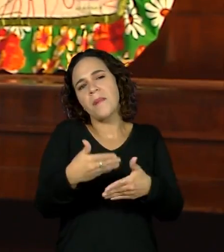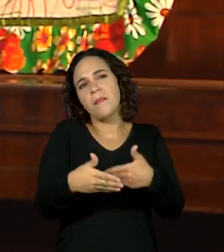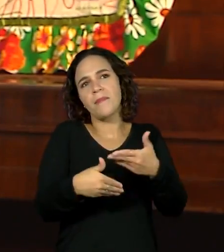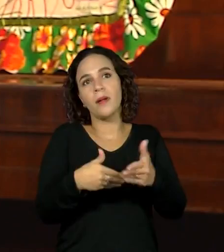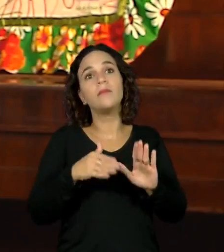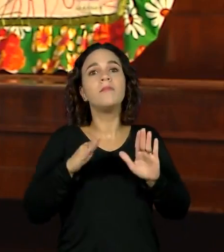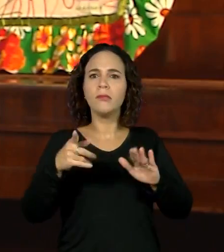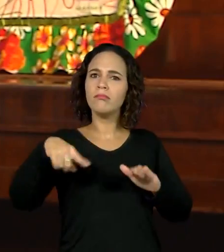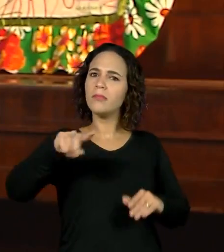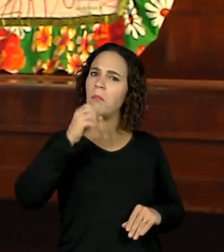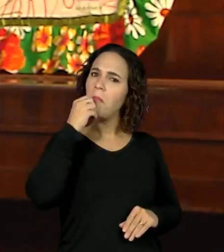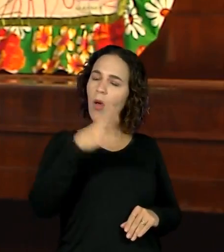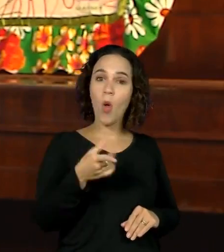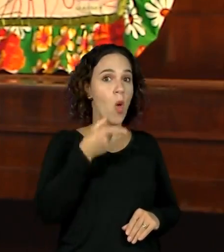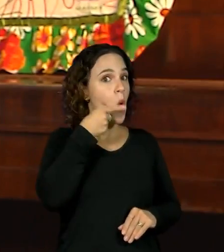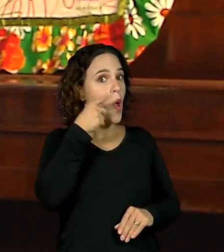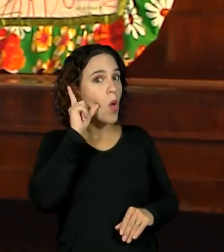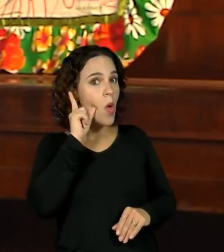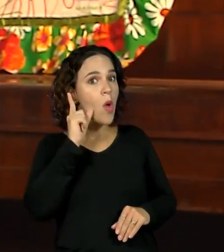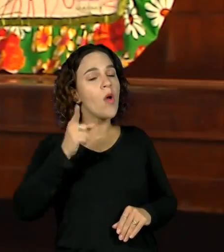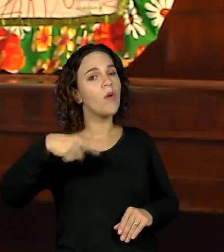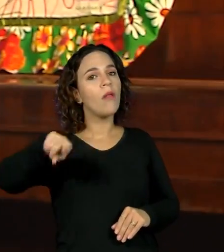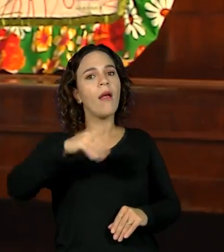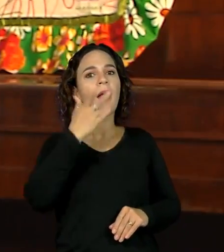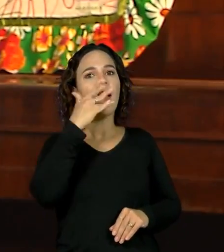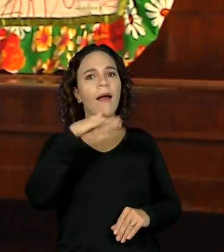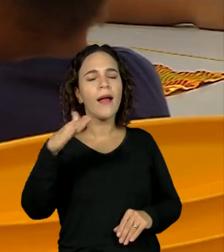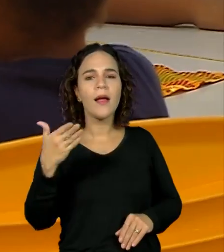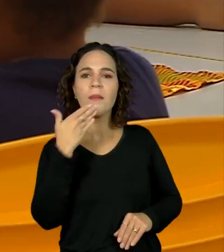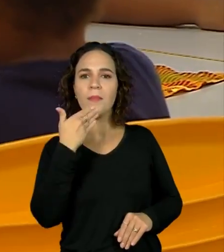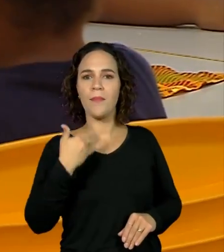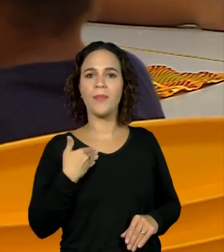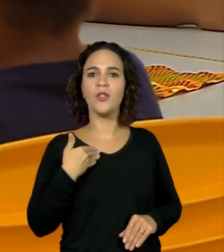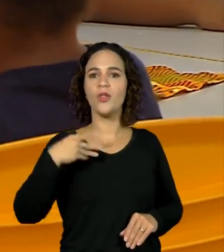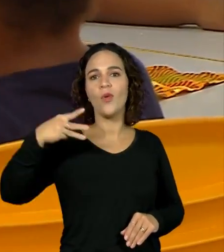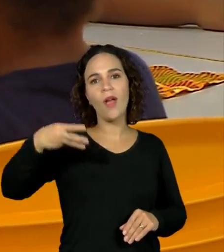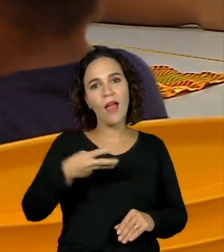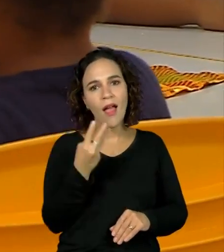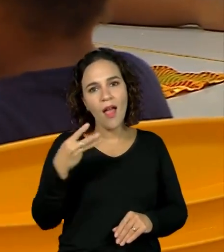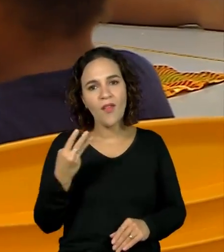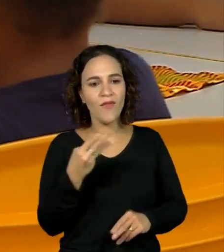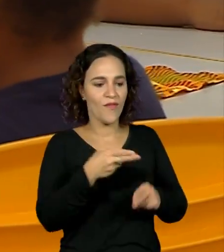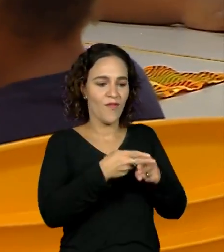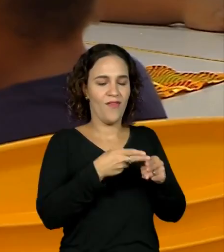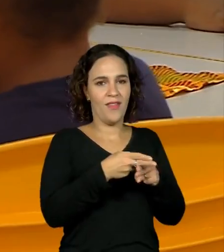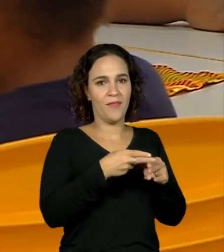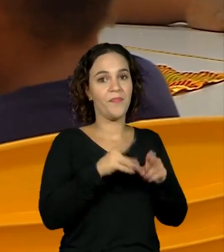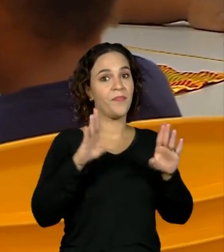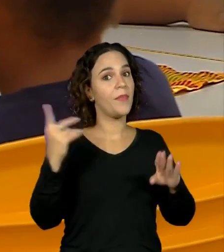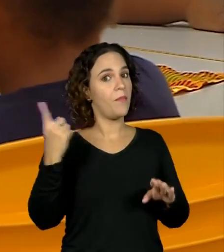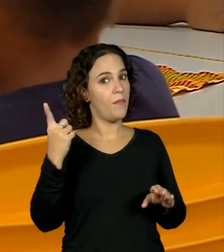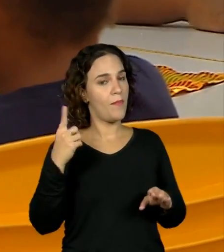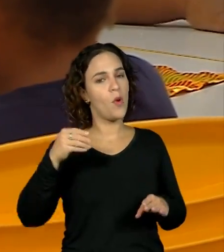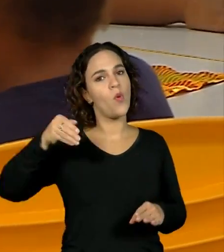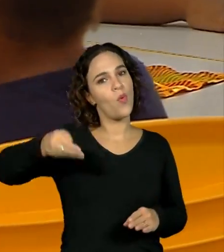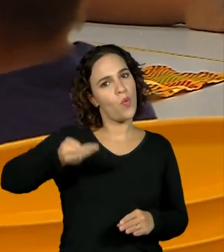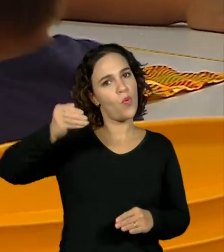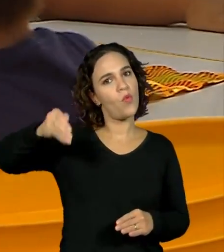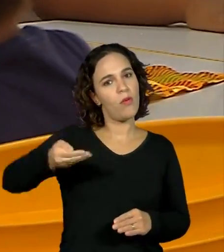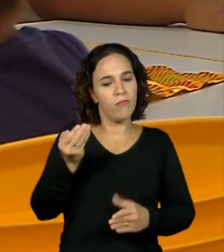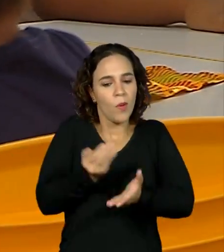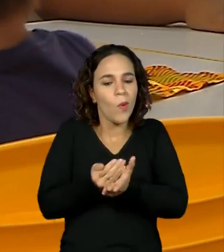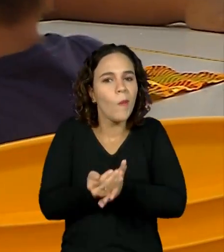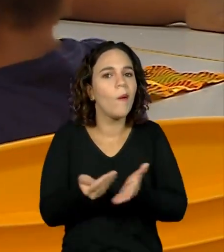elas são boas. Ontem as crianças me pediram talheres. A gente está oferecendo colher porque está